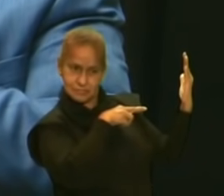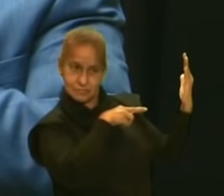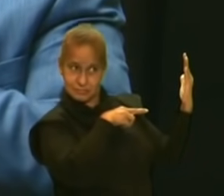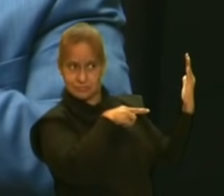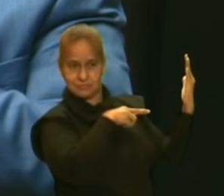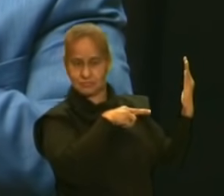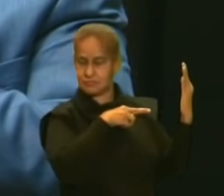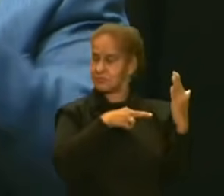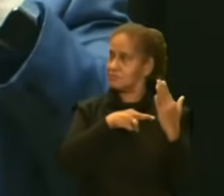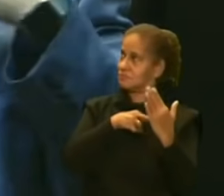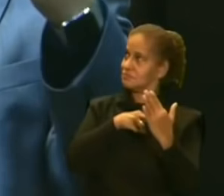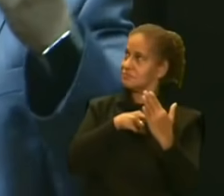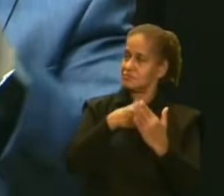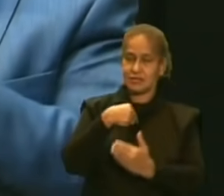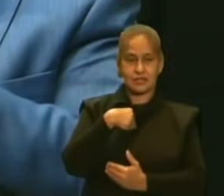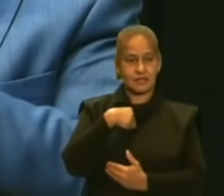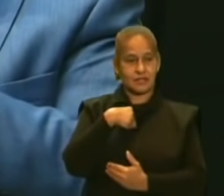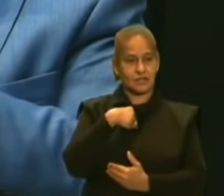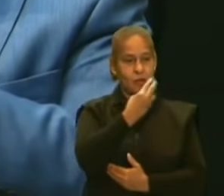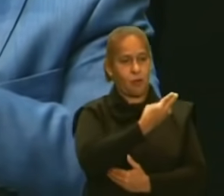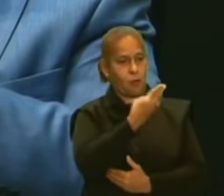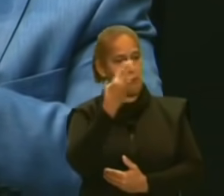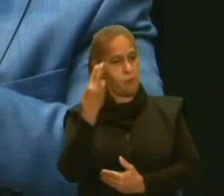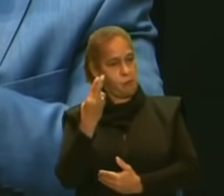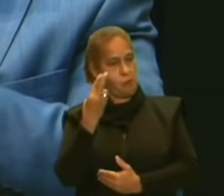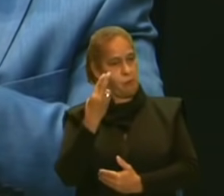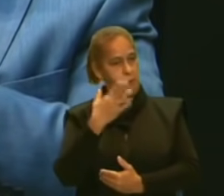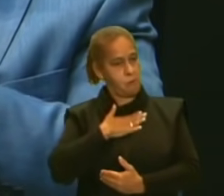Ele disse o nome dele.